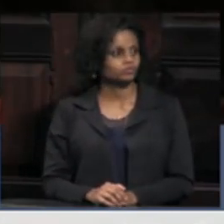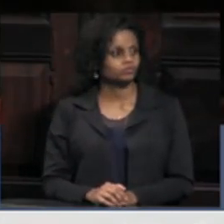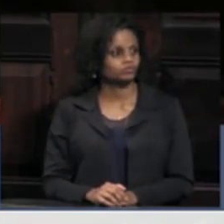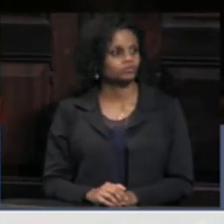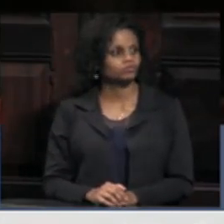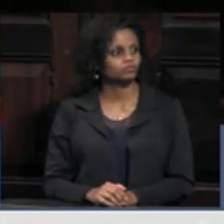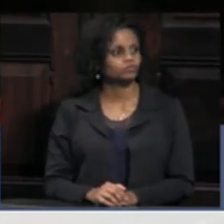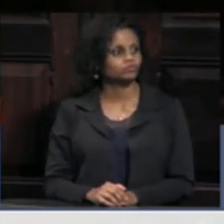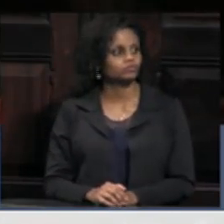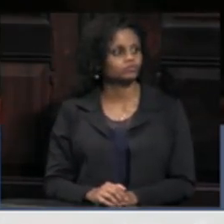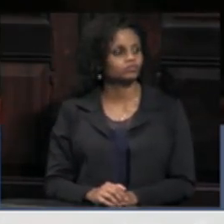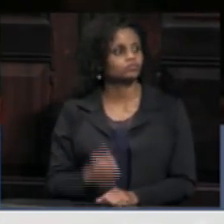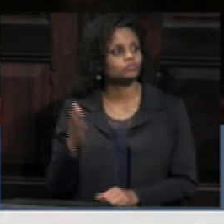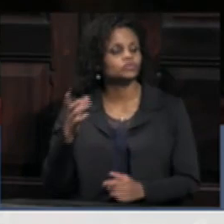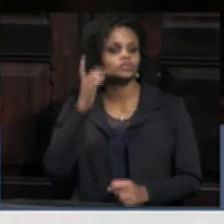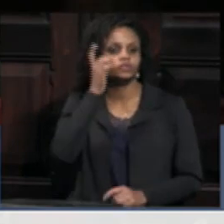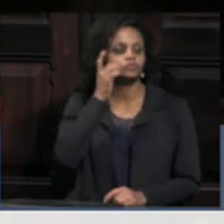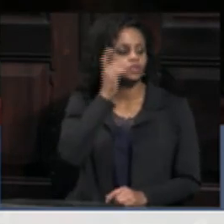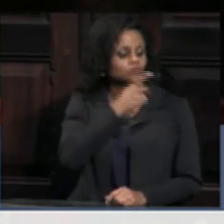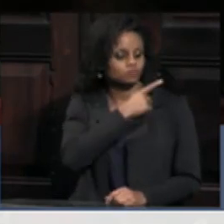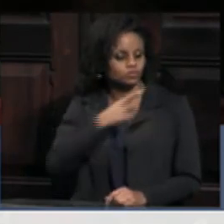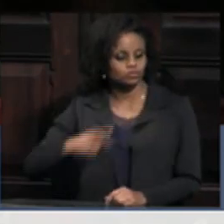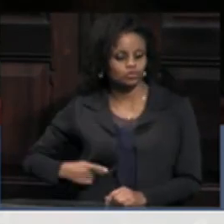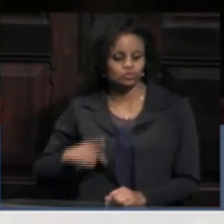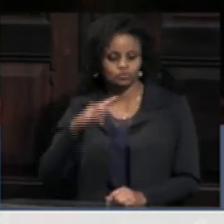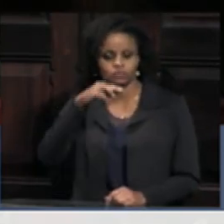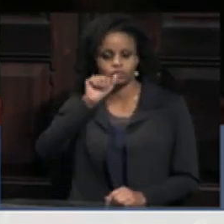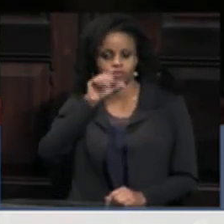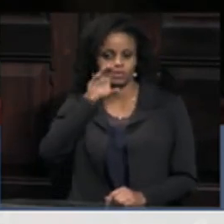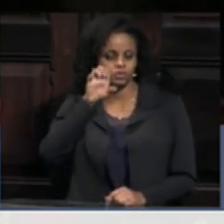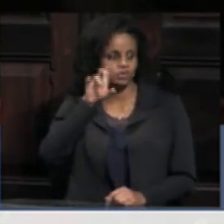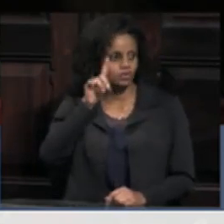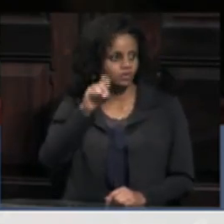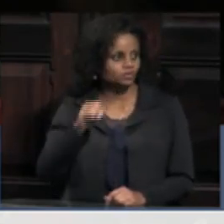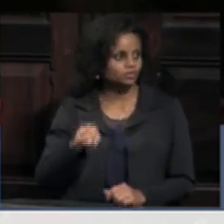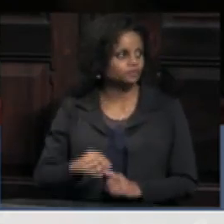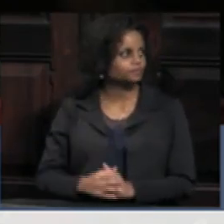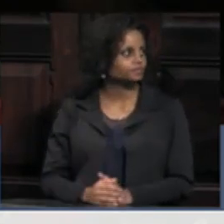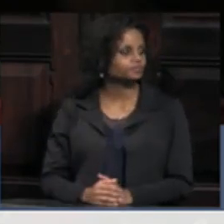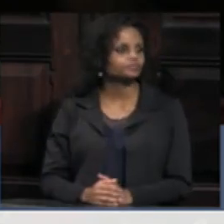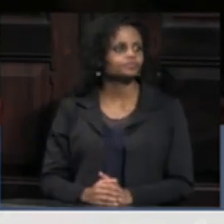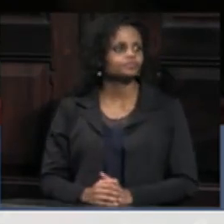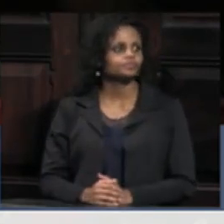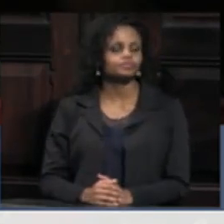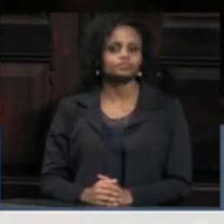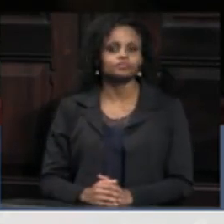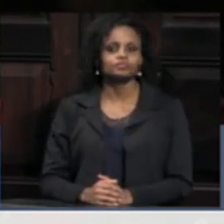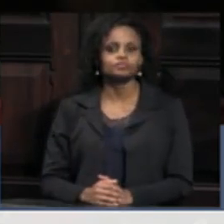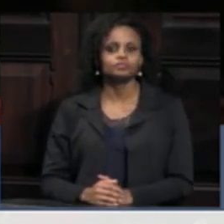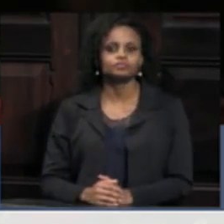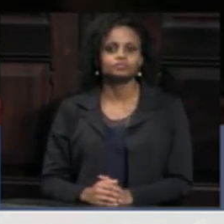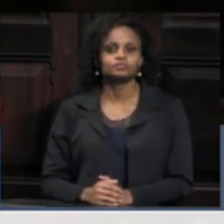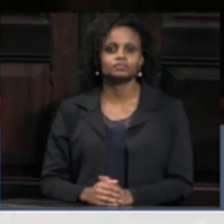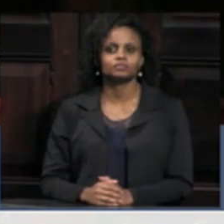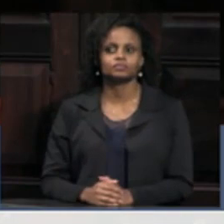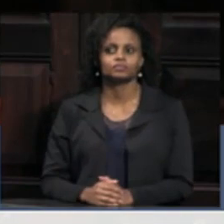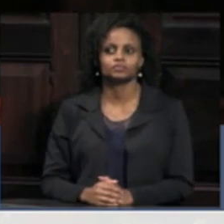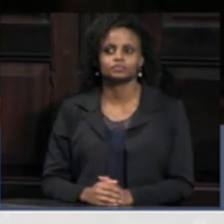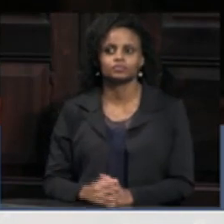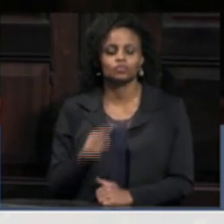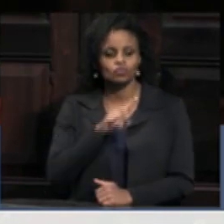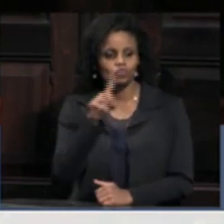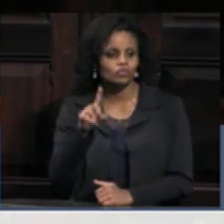Deputado Carlos Macedo, que preside essa audiência, essa sessão legislativa, senhoras e